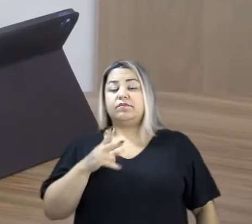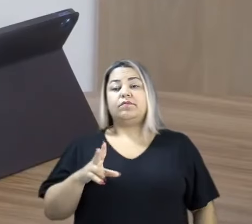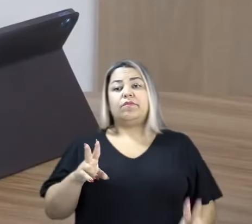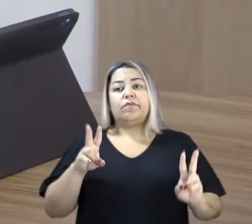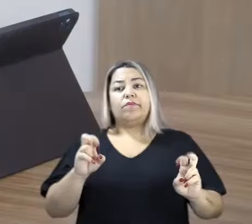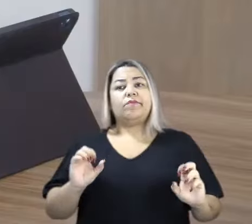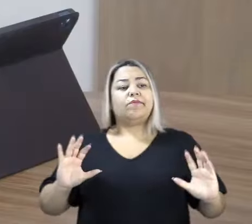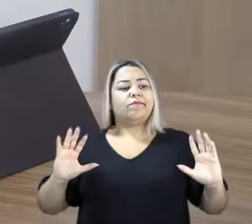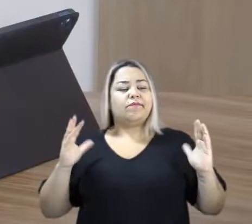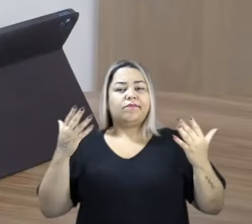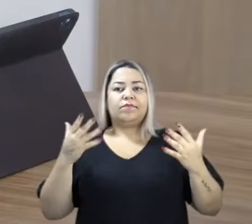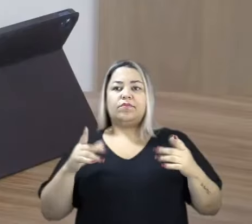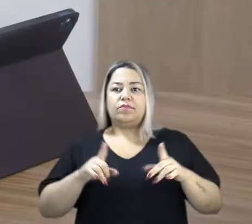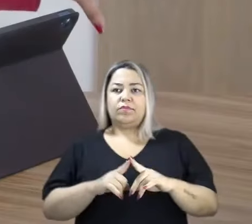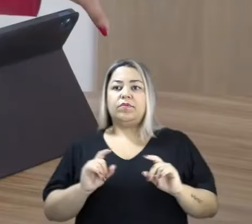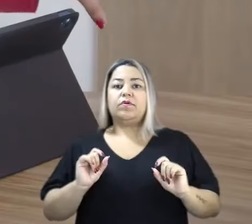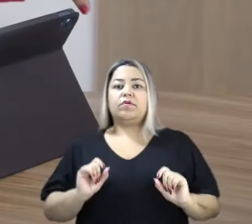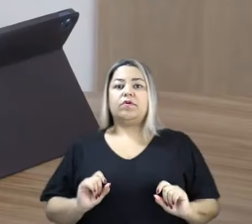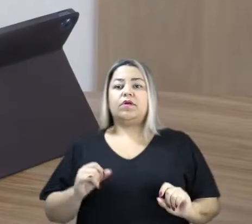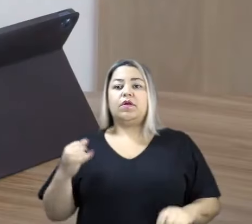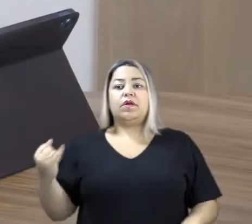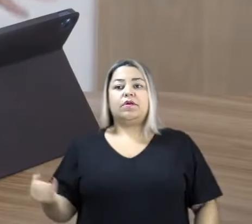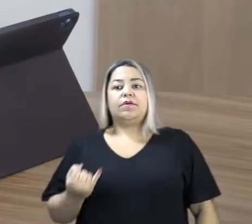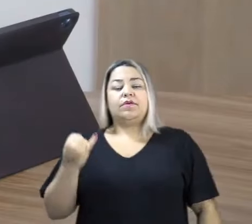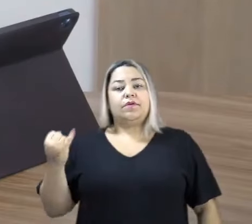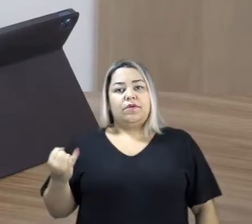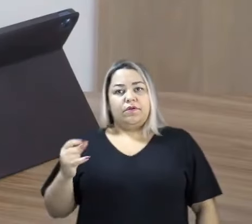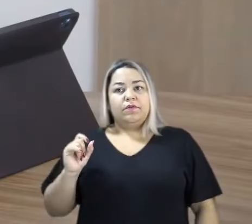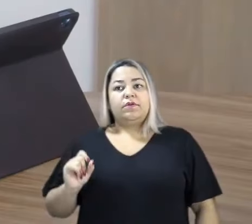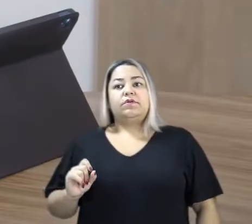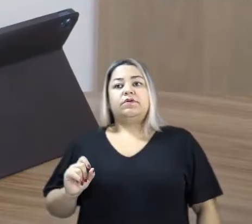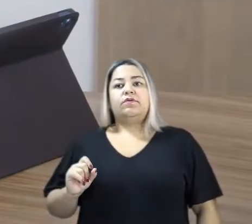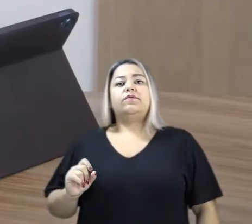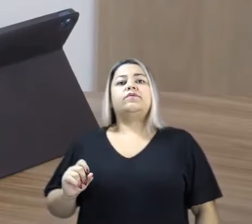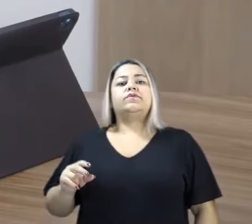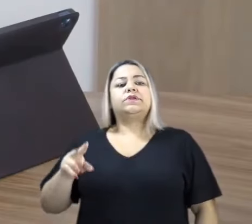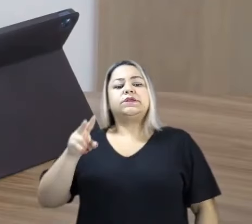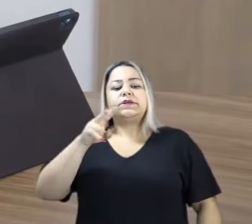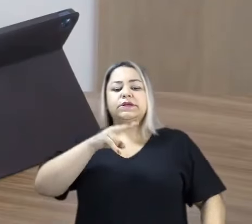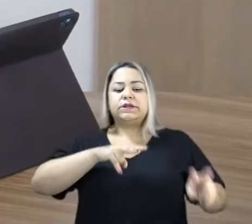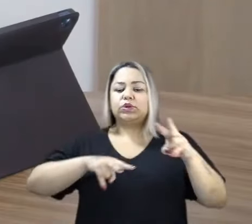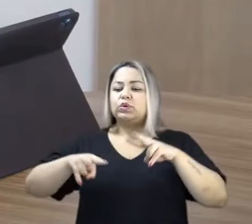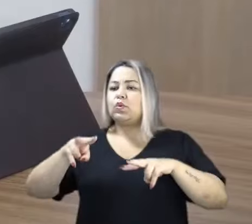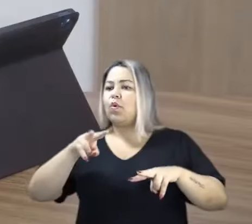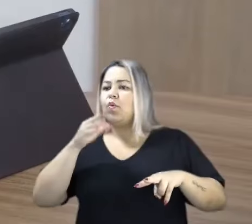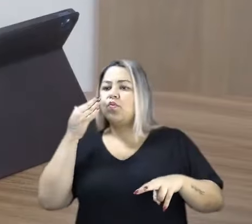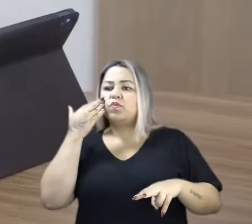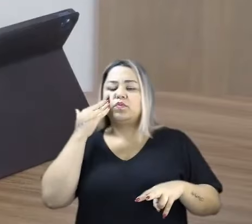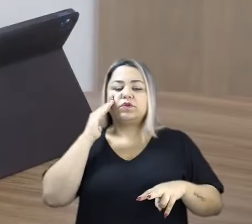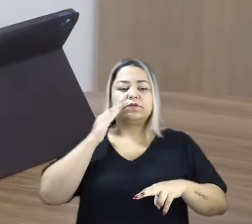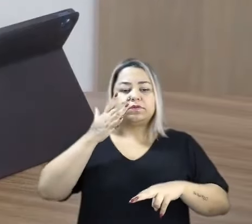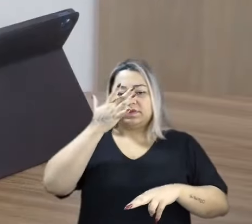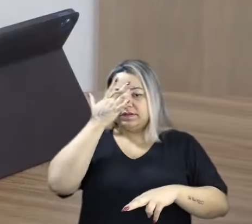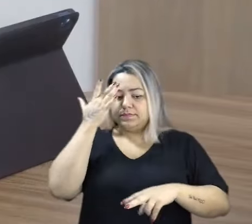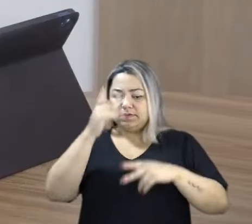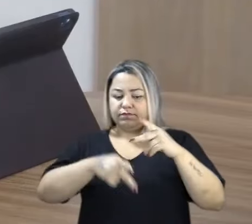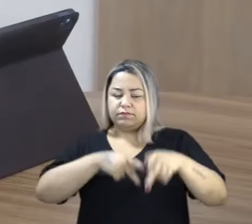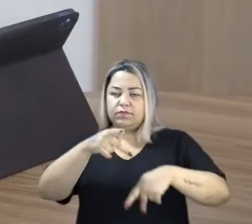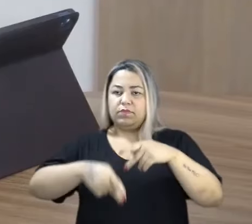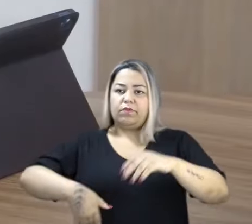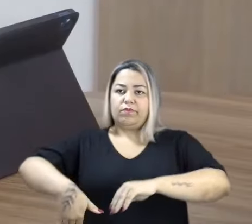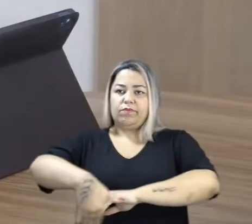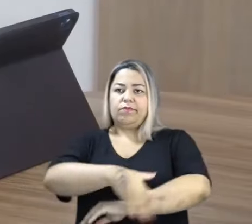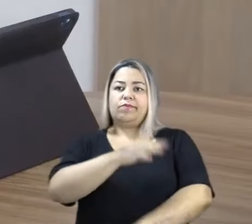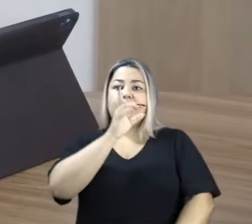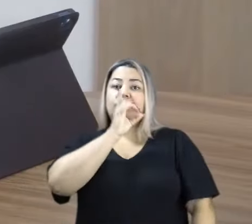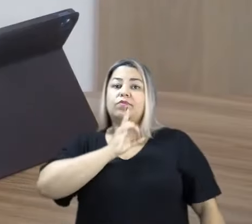naquele evento, o contraste é importante. É verdade. Né? Você olhar de cima e ver que a população está na rua. Eu acho que domingo foi um